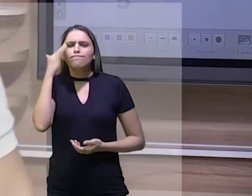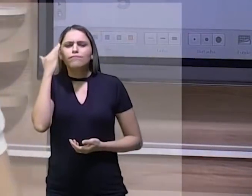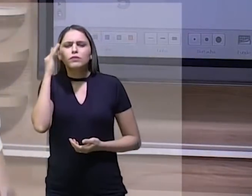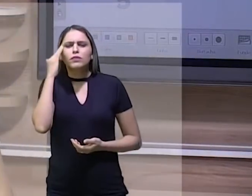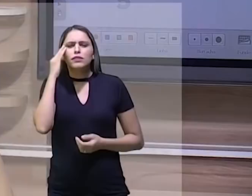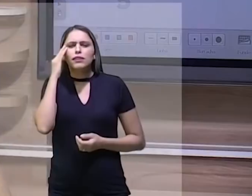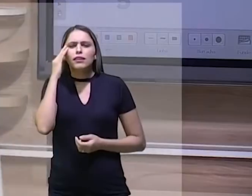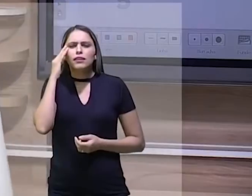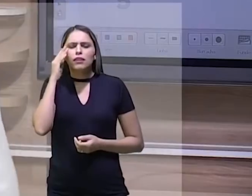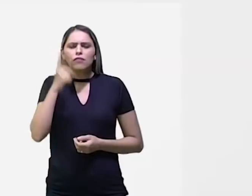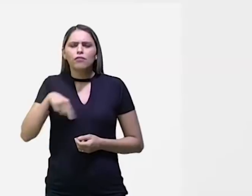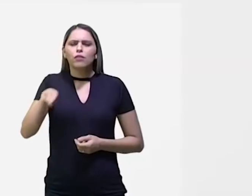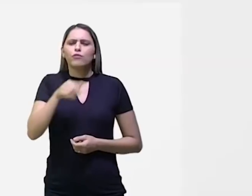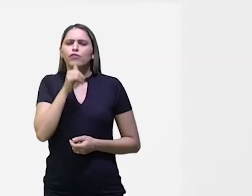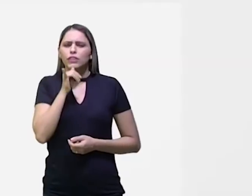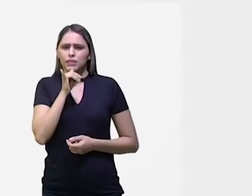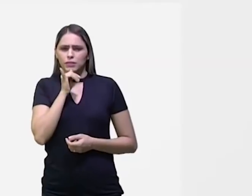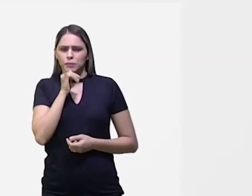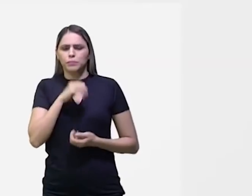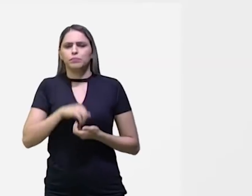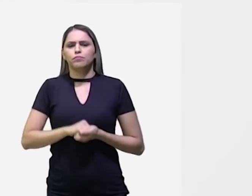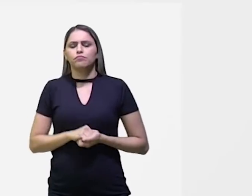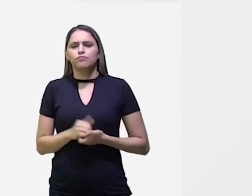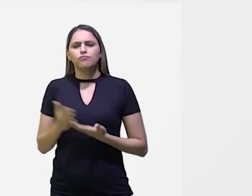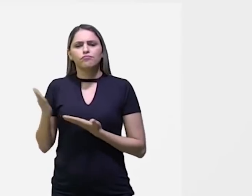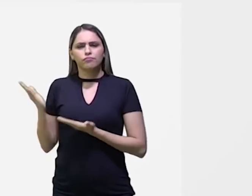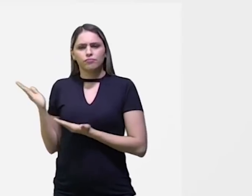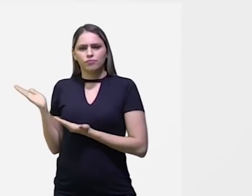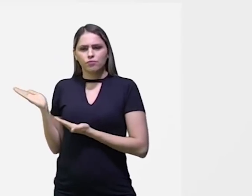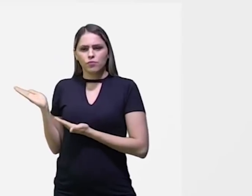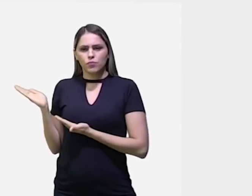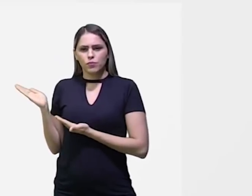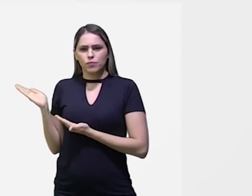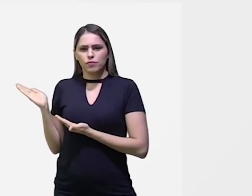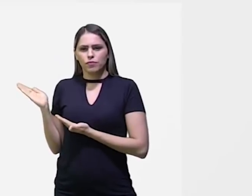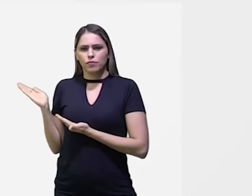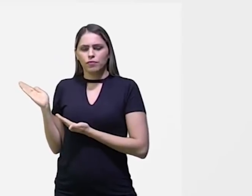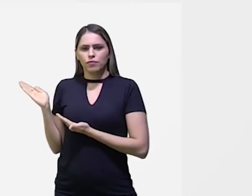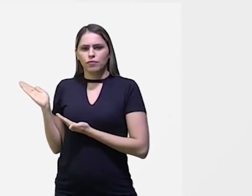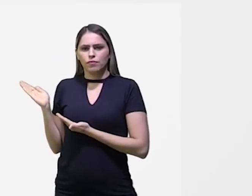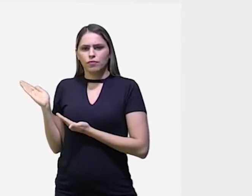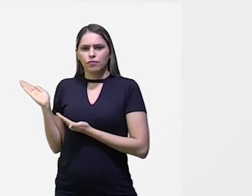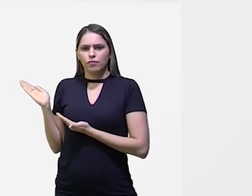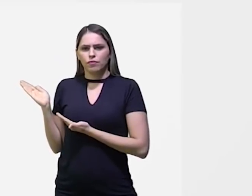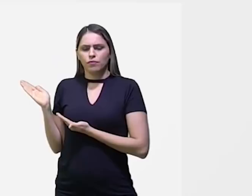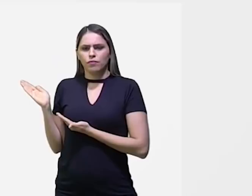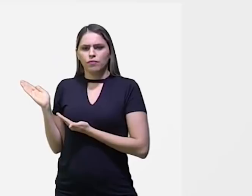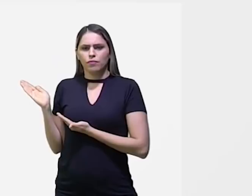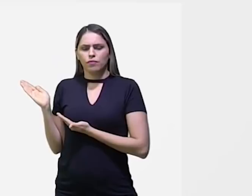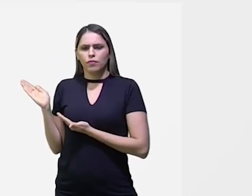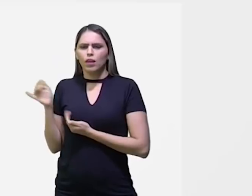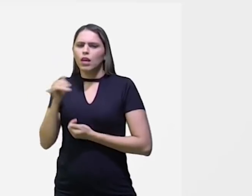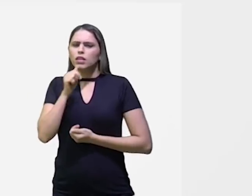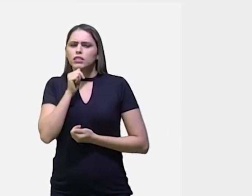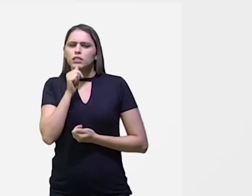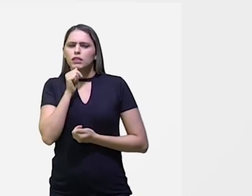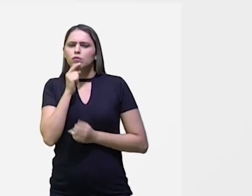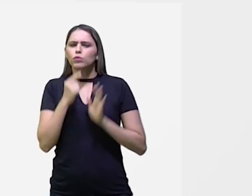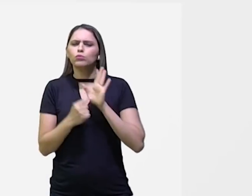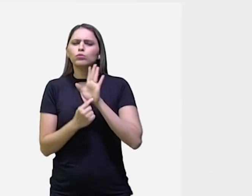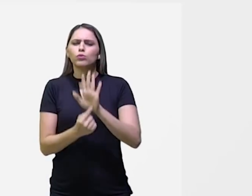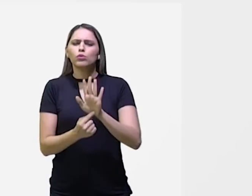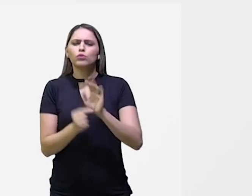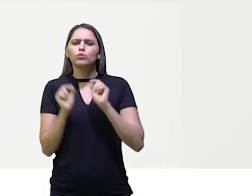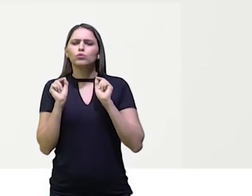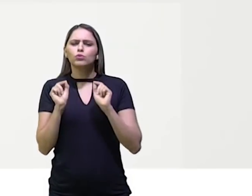vamos para o nosso exemplo. Aqui na nossa, no nosso próximo... Aqui, ó, esse exemplo que vai mostrar